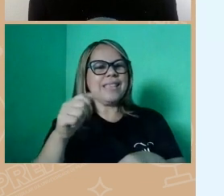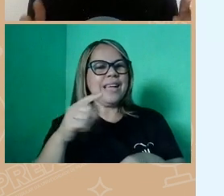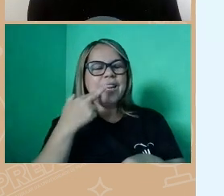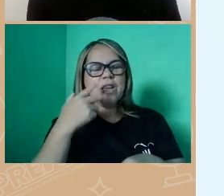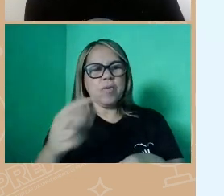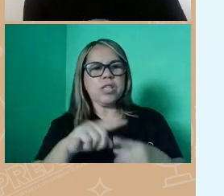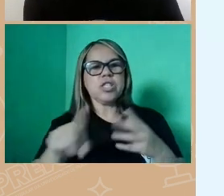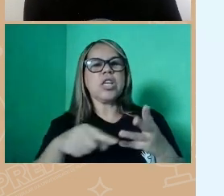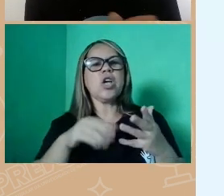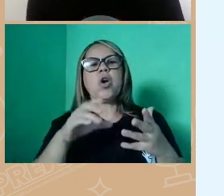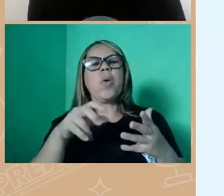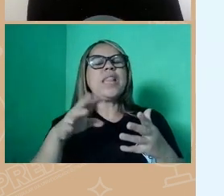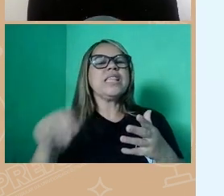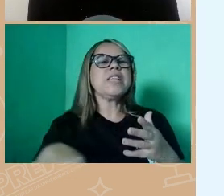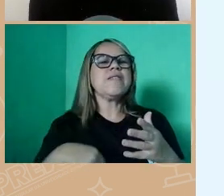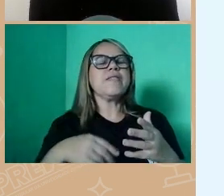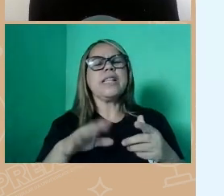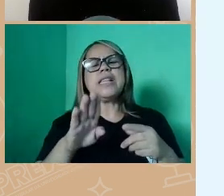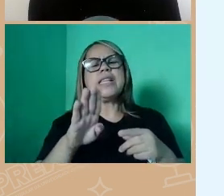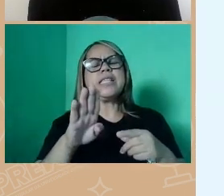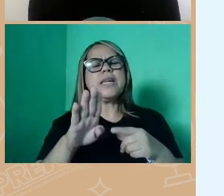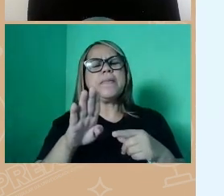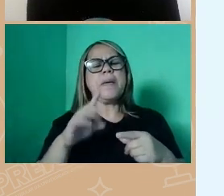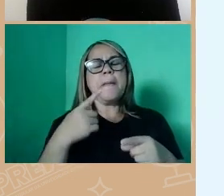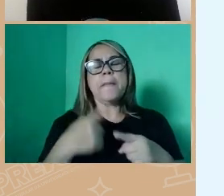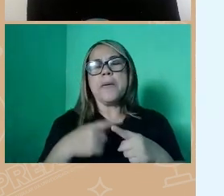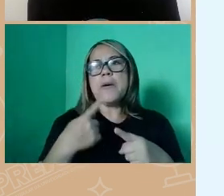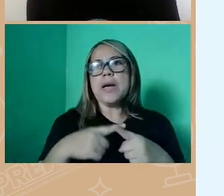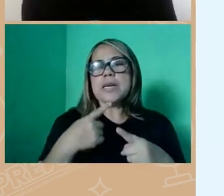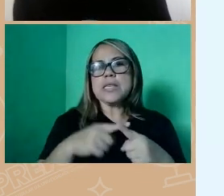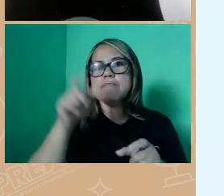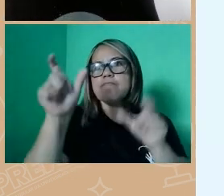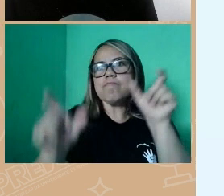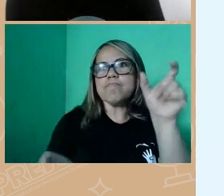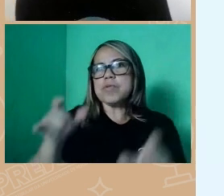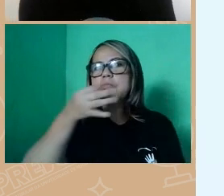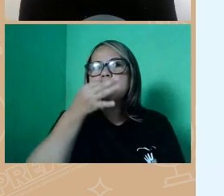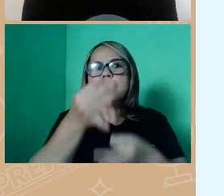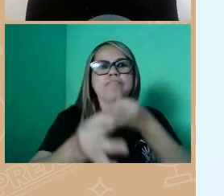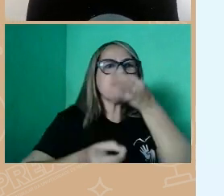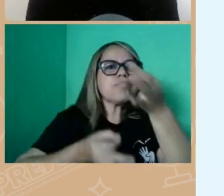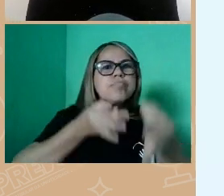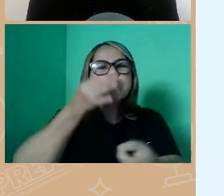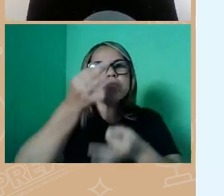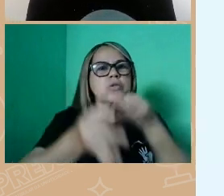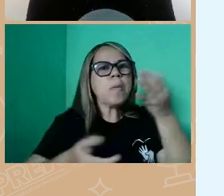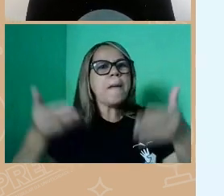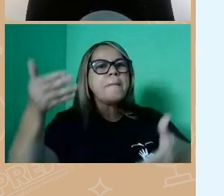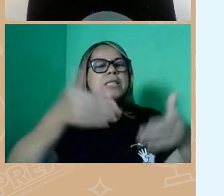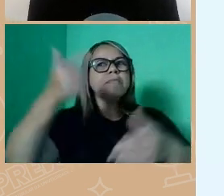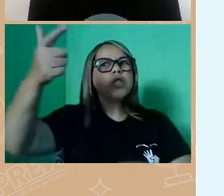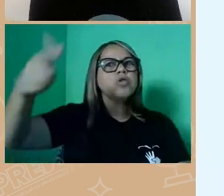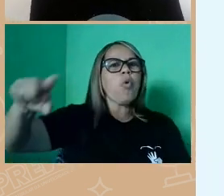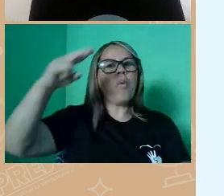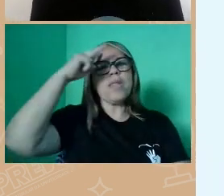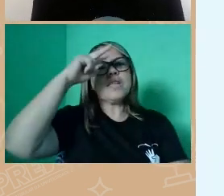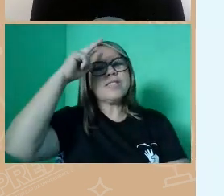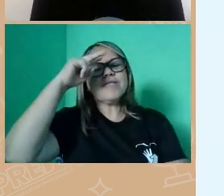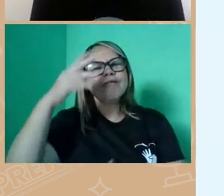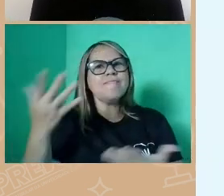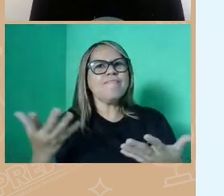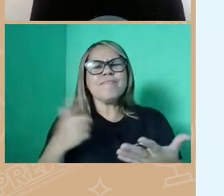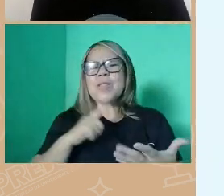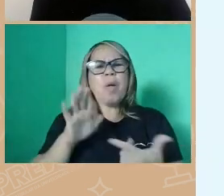Referencial, vamos ver a letra B. Pois os personagens expõem informações sobre suas participações em outras histórias. Não há essa